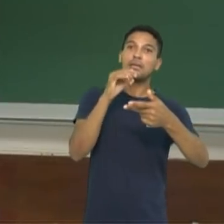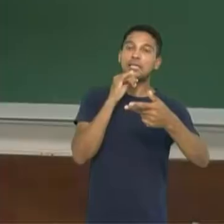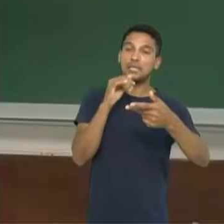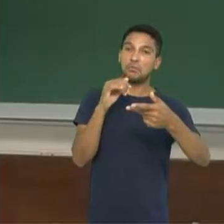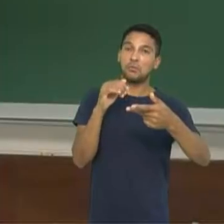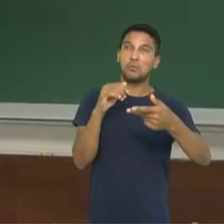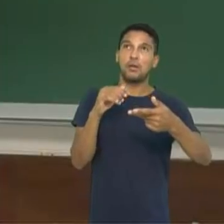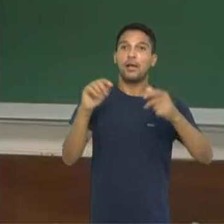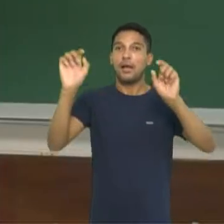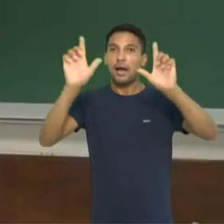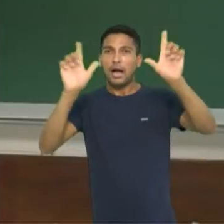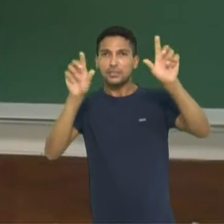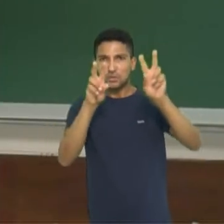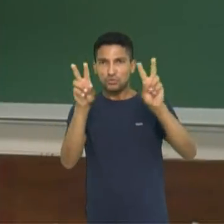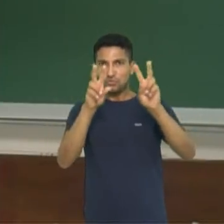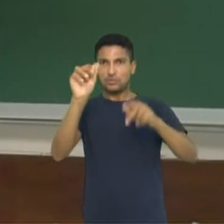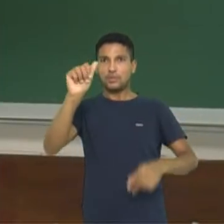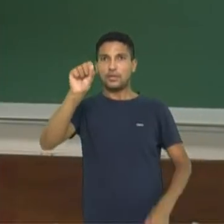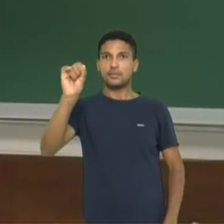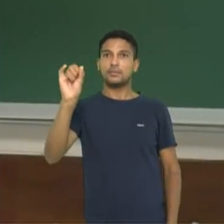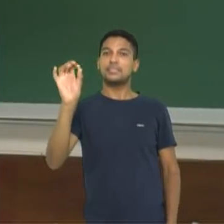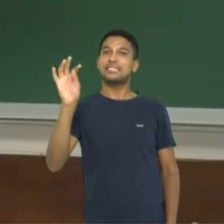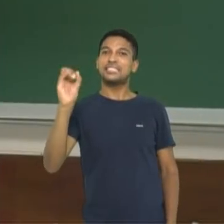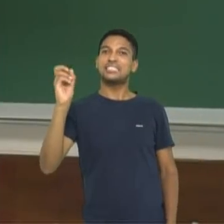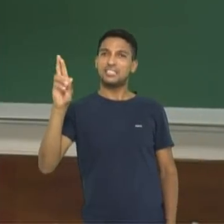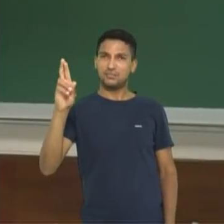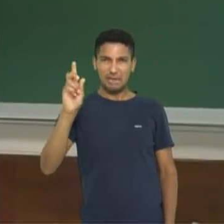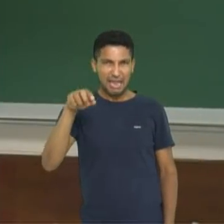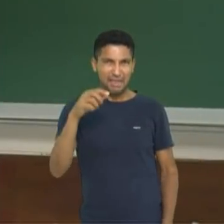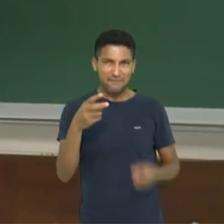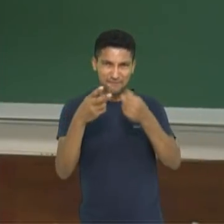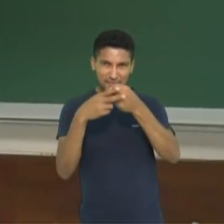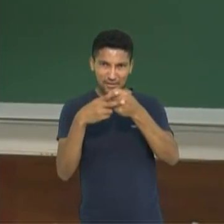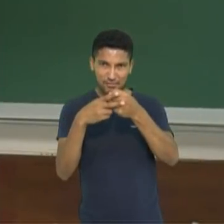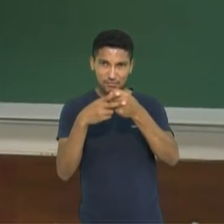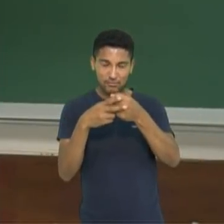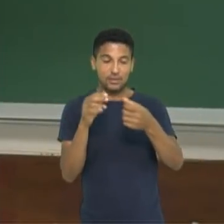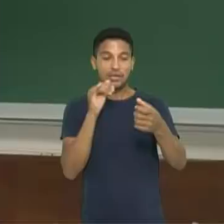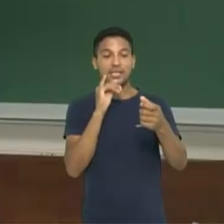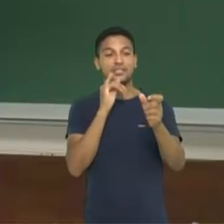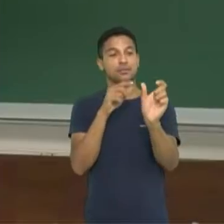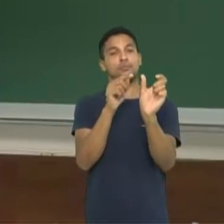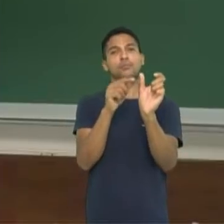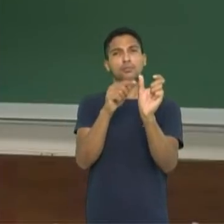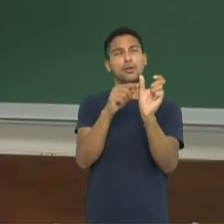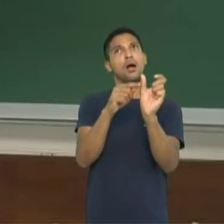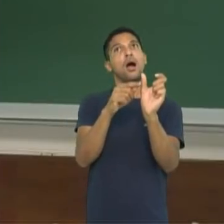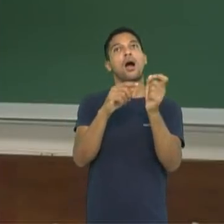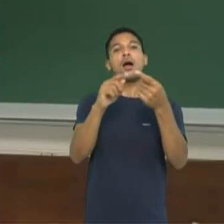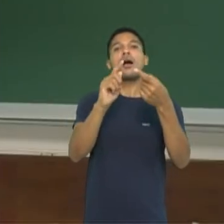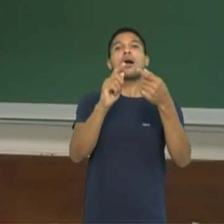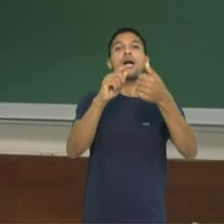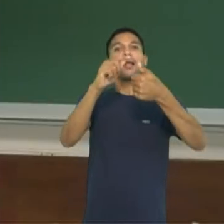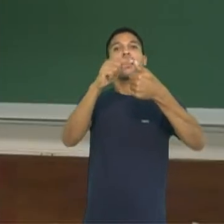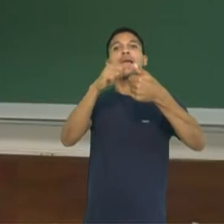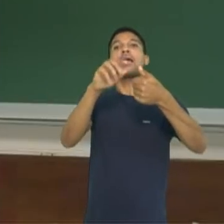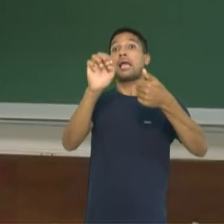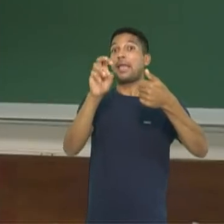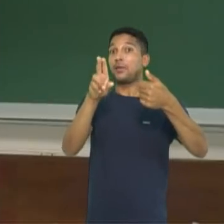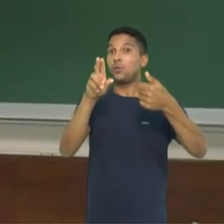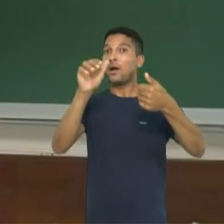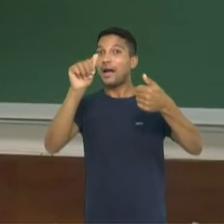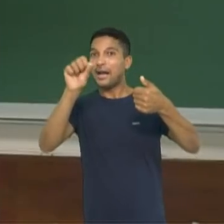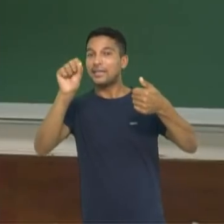fiquei em dúvida. Será que é eu assisto, tu assistes, ele assiste? Então é assim. Se der para conjugar, a gente sabe que é